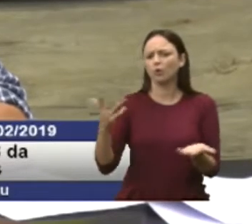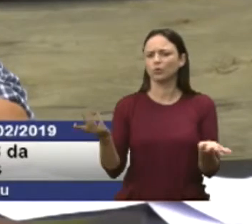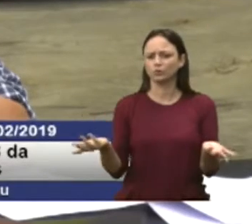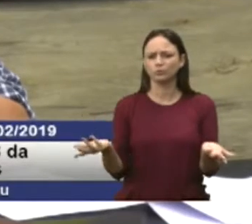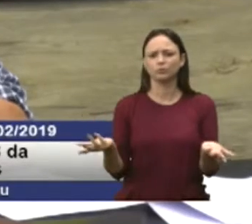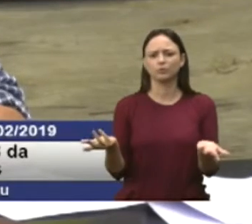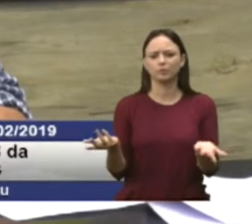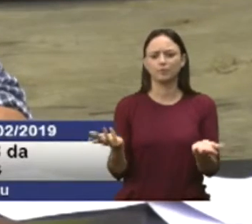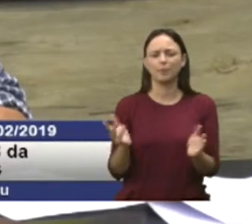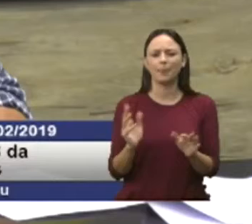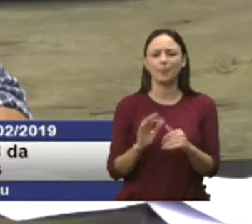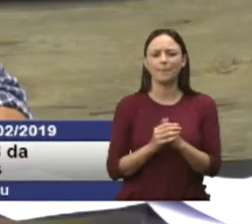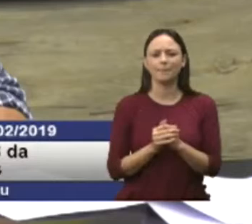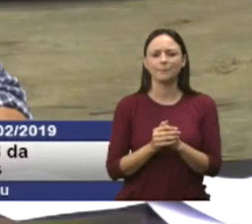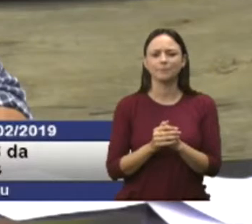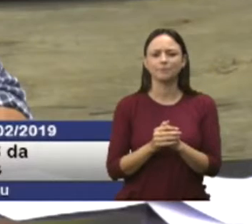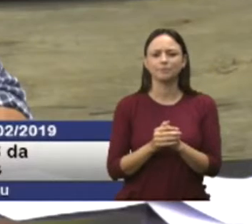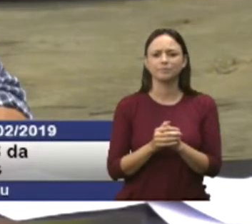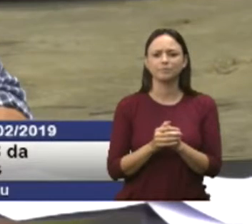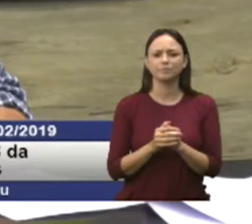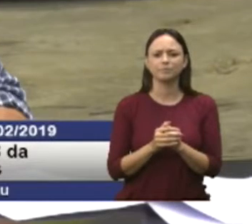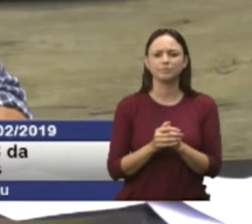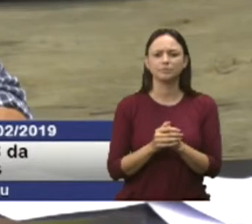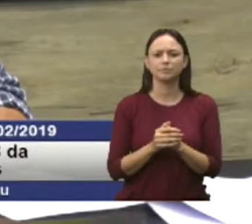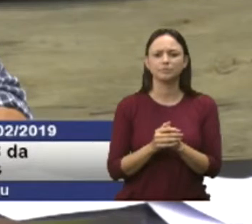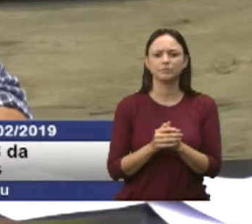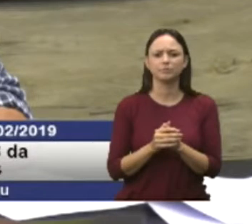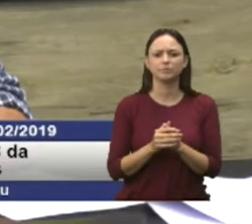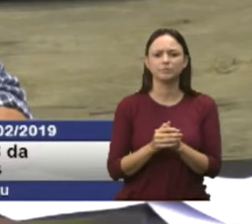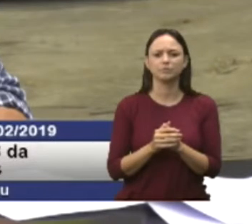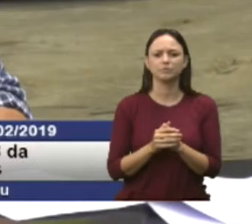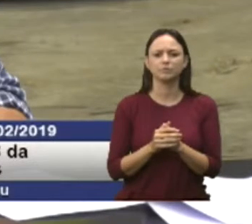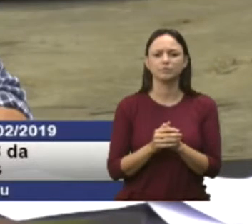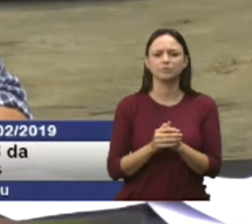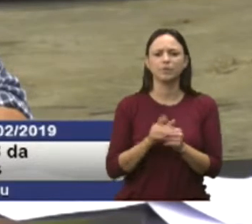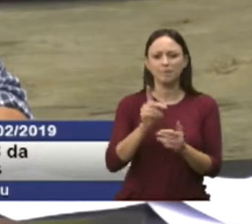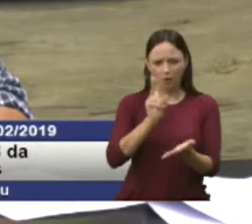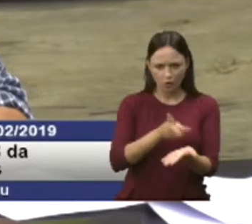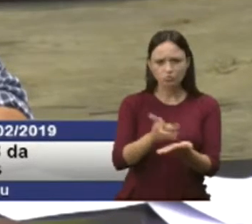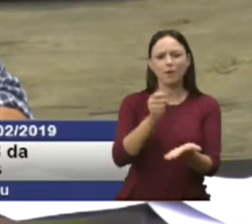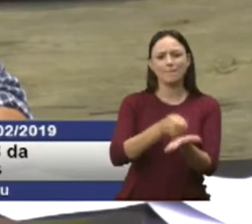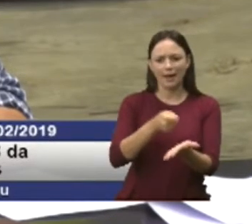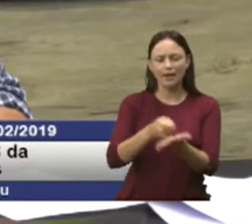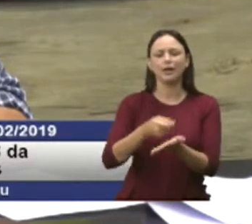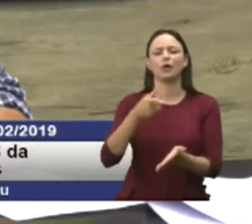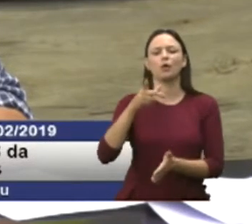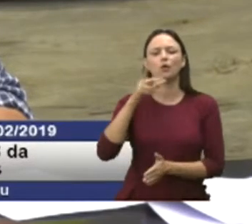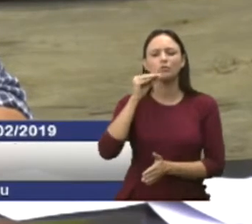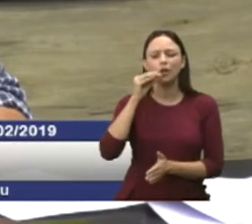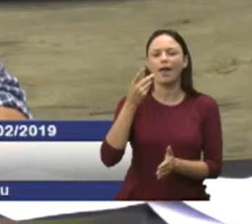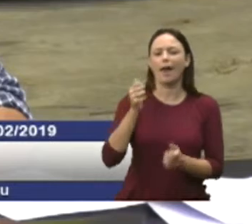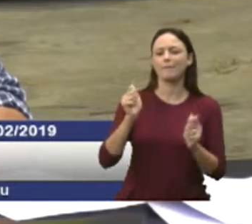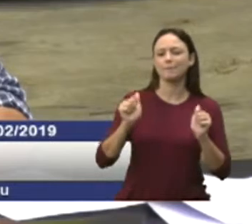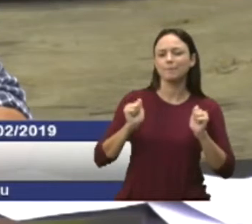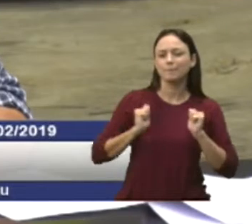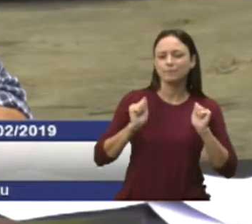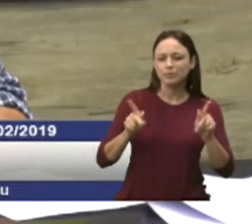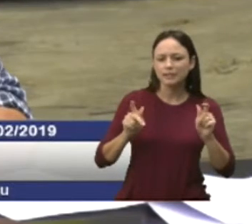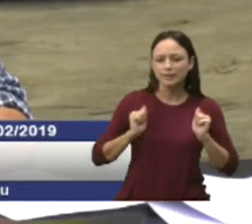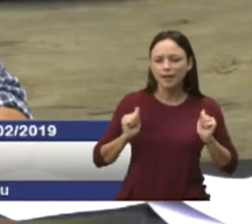Mas não, isso... não, mas vai ter que continuar pagando os aposentados, os pensionistas e tal. Sim, aí eles vão se adequar ao